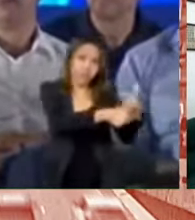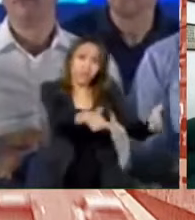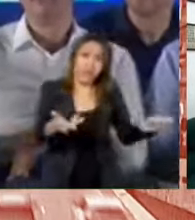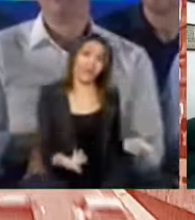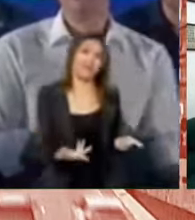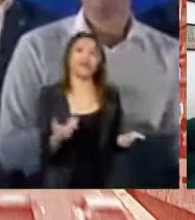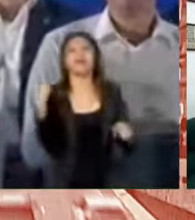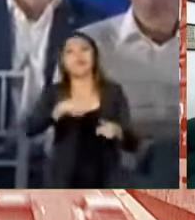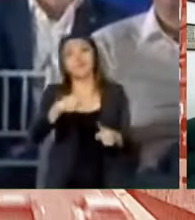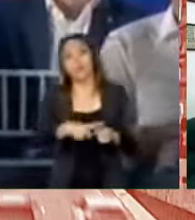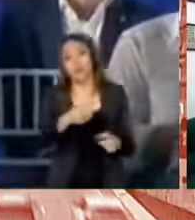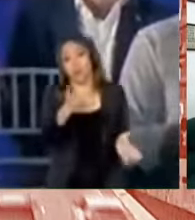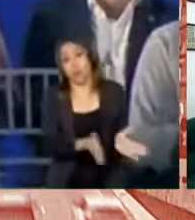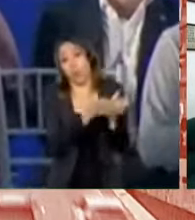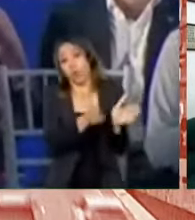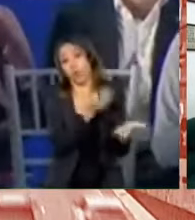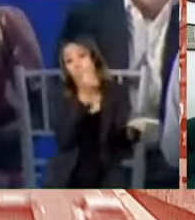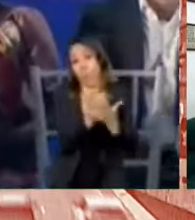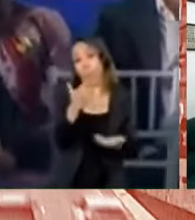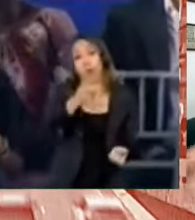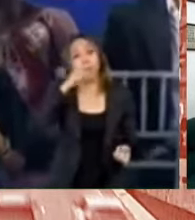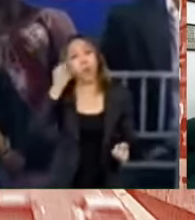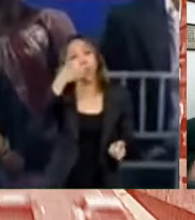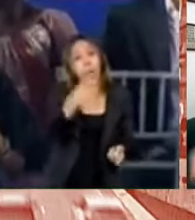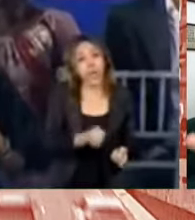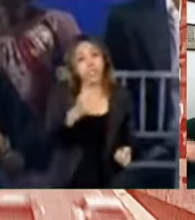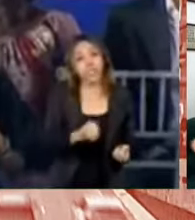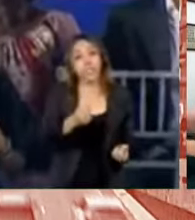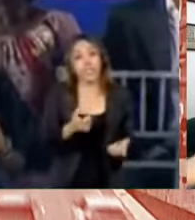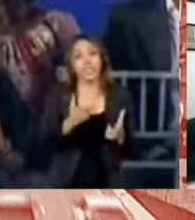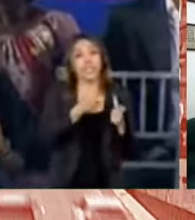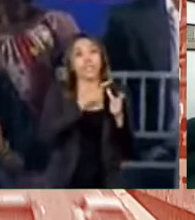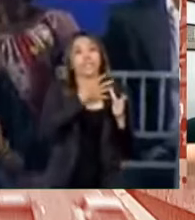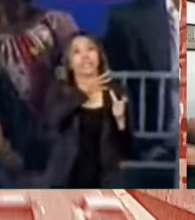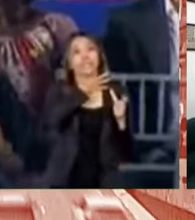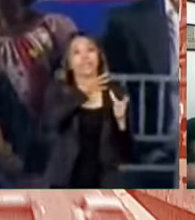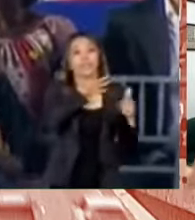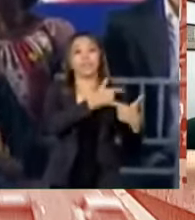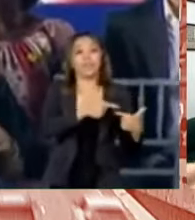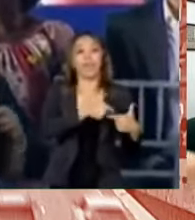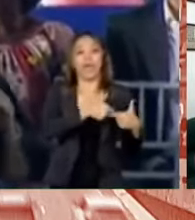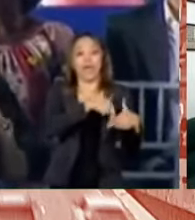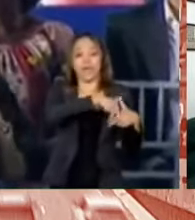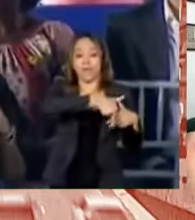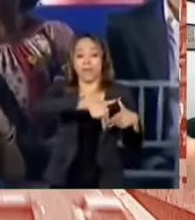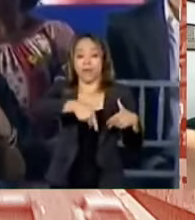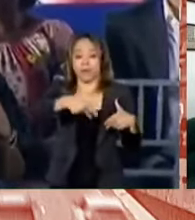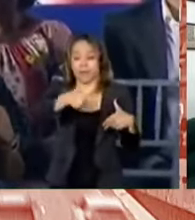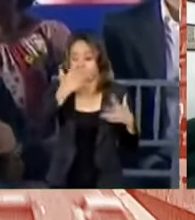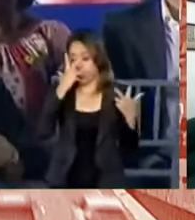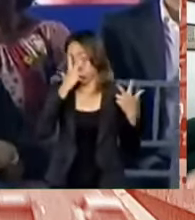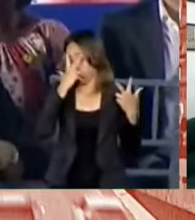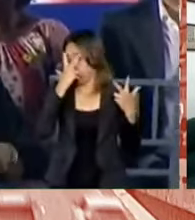com o Tarcísio gerou um mal-estar entre os bolsonaristas. O próprio Bolsonaro teve que apagar o um incêndio, dizendo: não, ele é meu homem